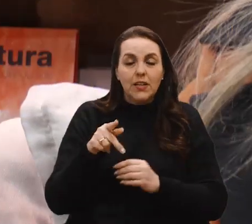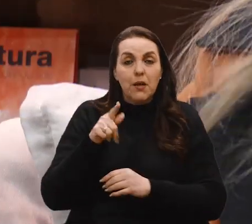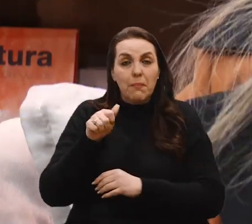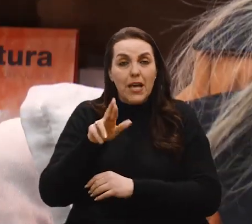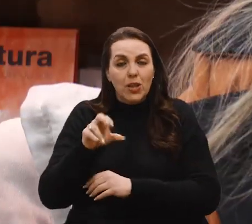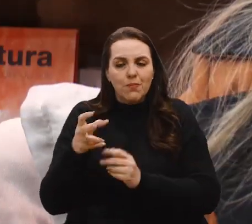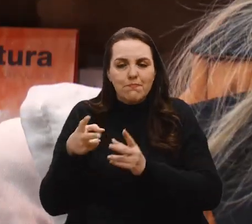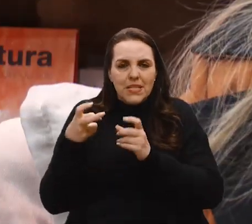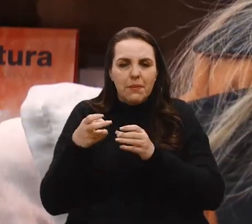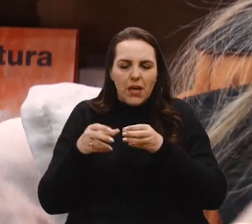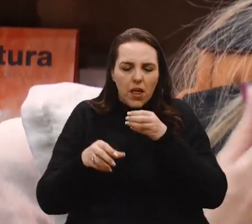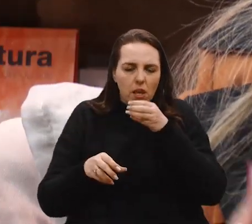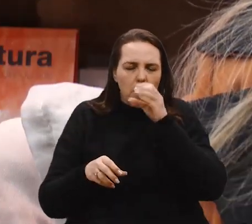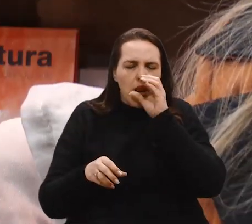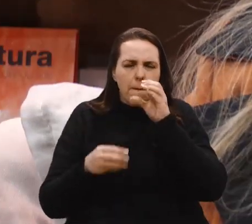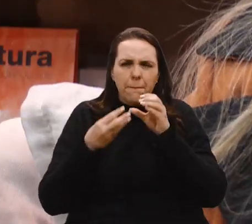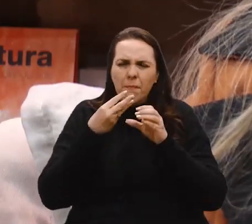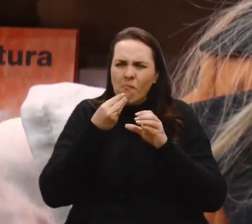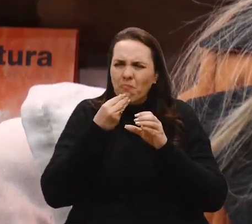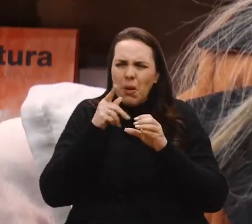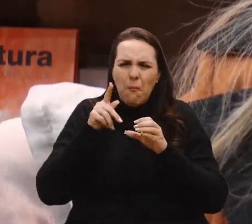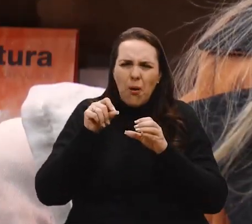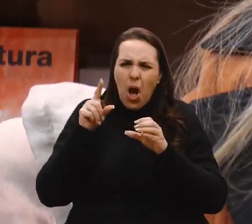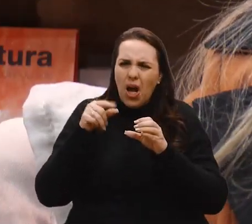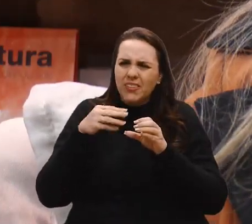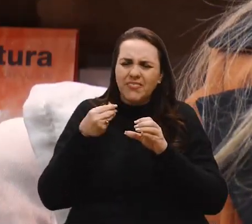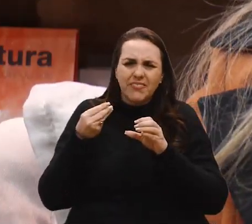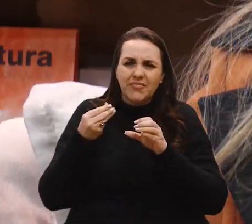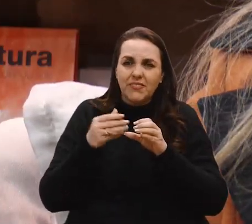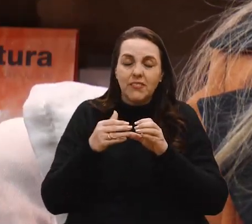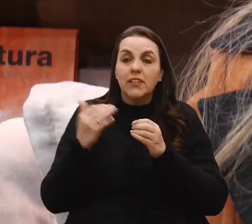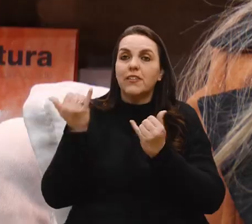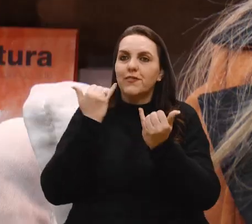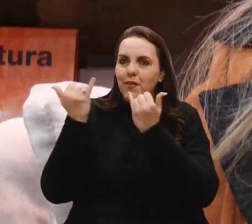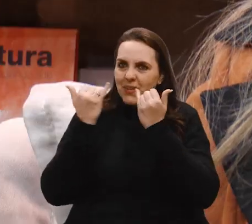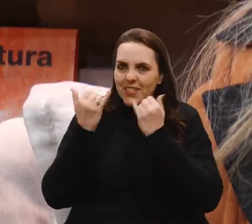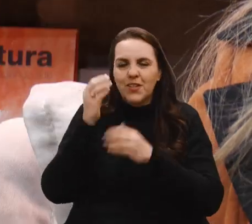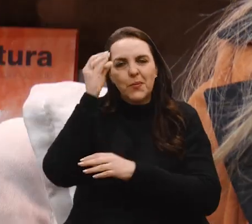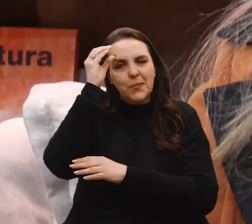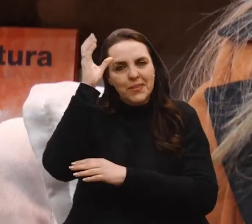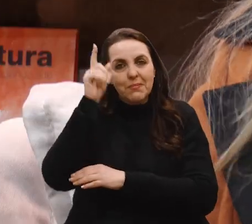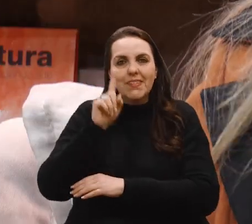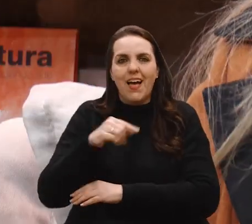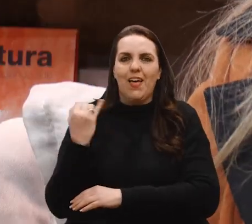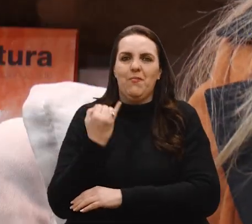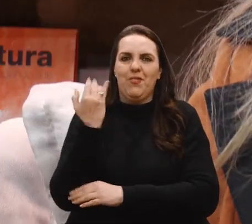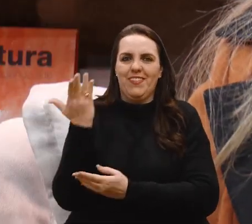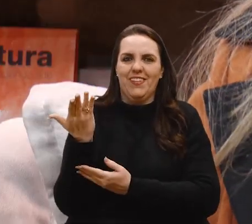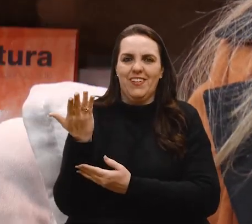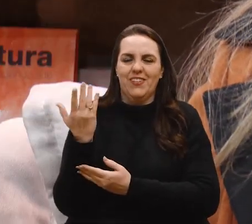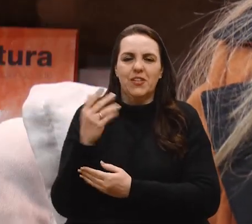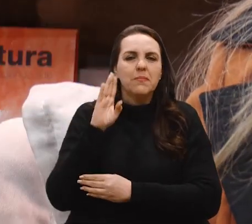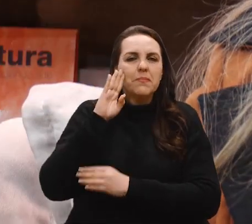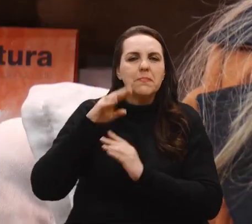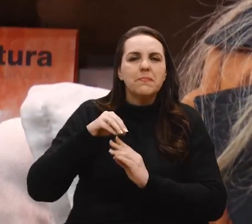Então, ter essa informação, buscar com esse conhecimento é muito importante, porque, assim, o que é o principal do superdotado? Ele precisa ser